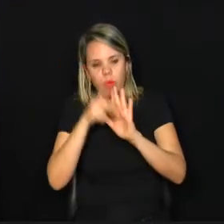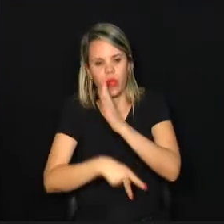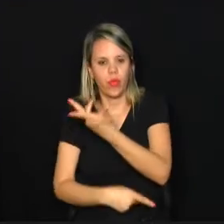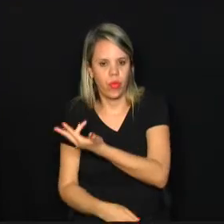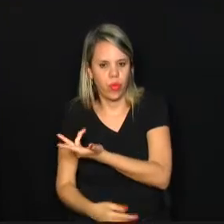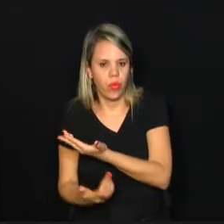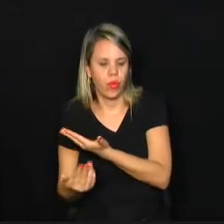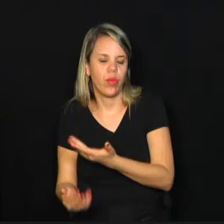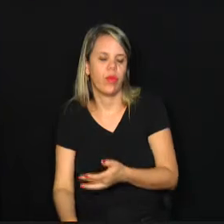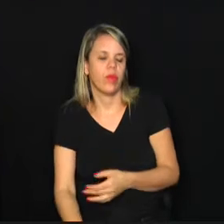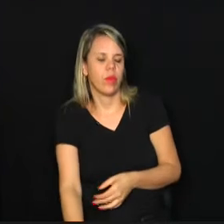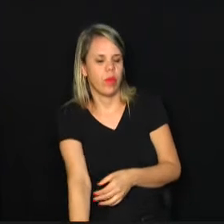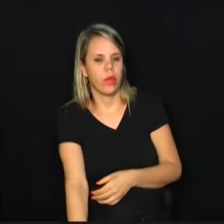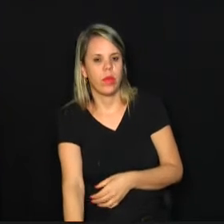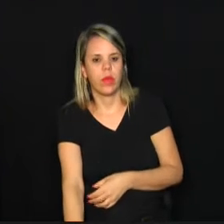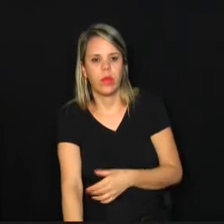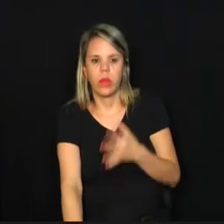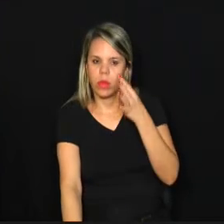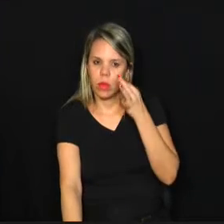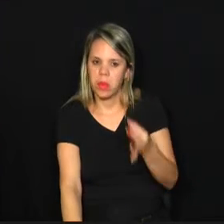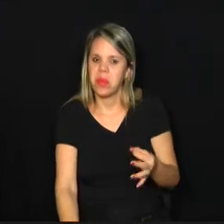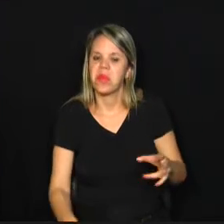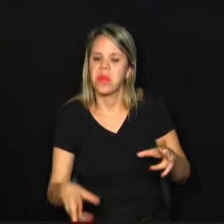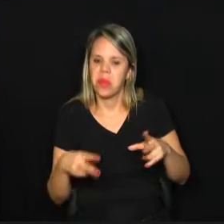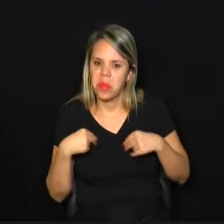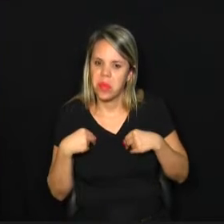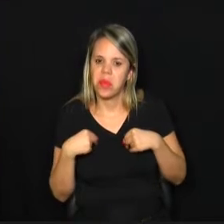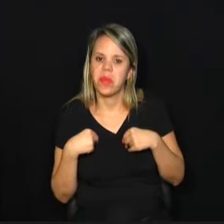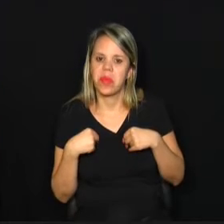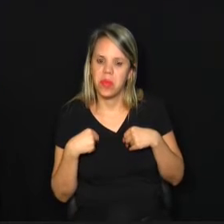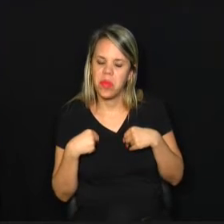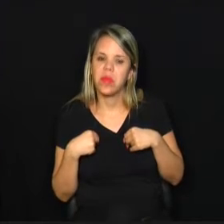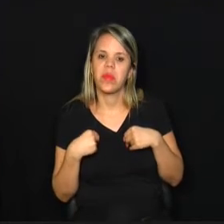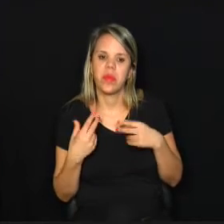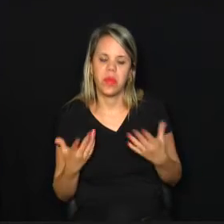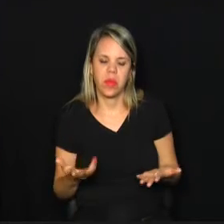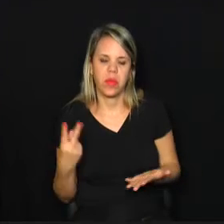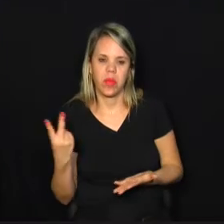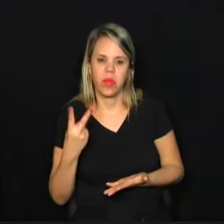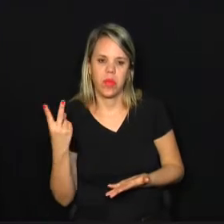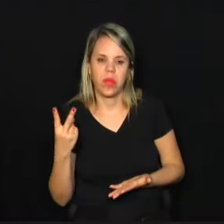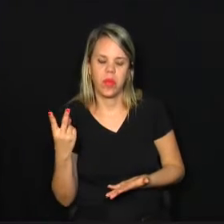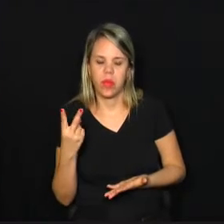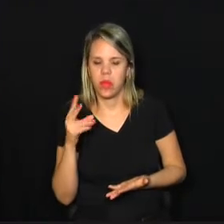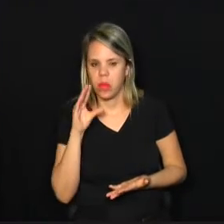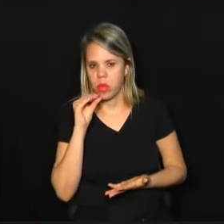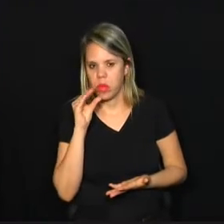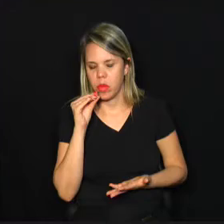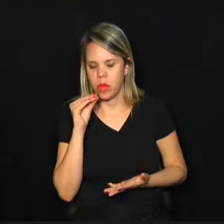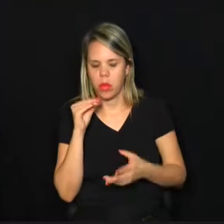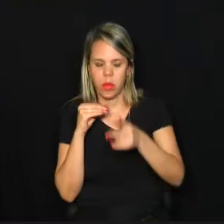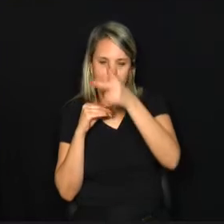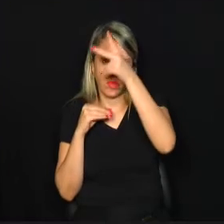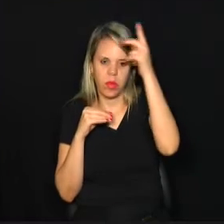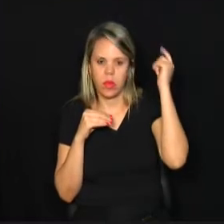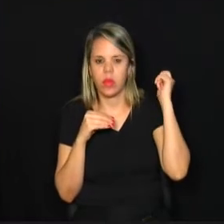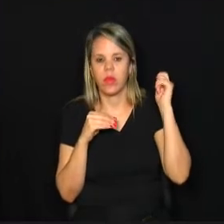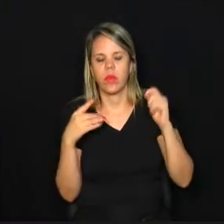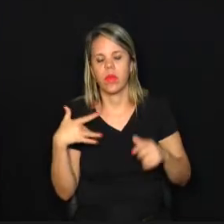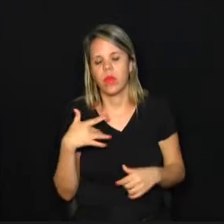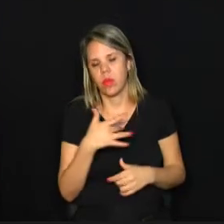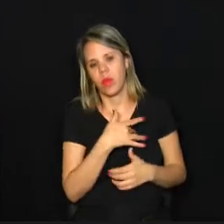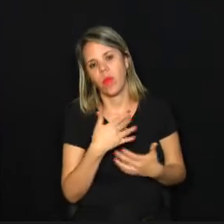desse. Então, além de tudo, eu vejo muito mérito na questão de valorização do servidor público que trabalha na gestão de